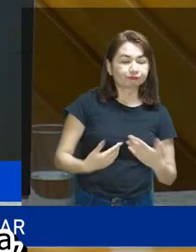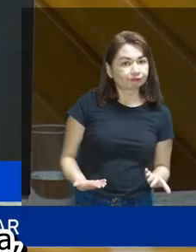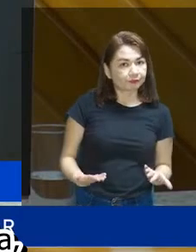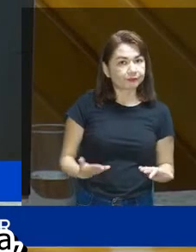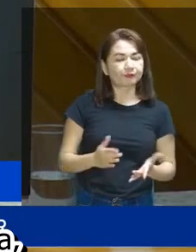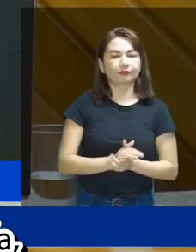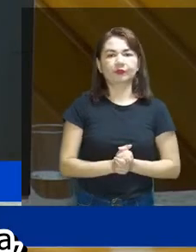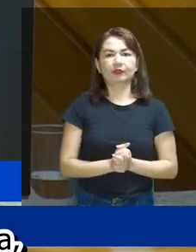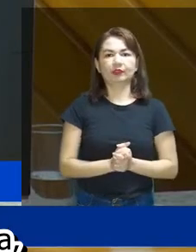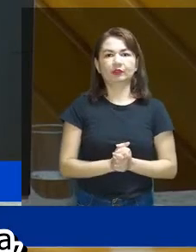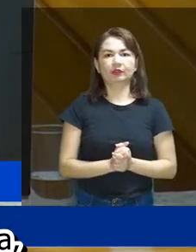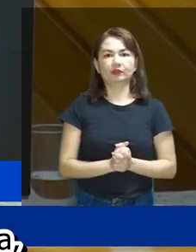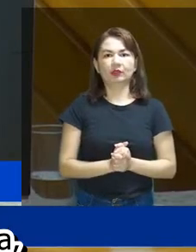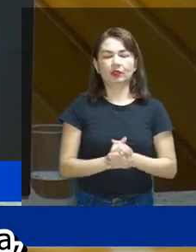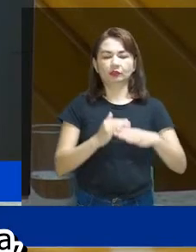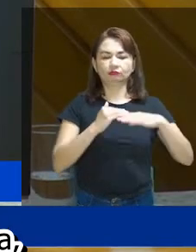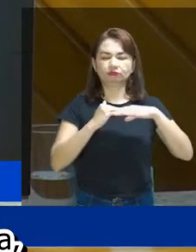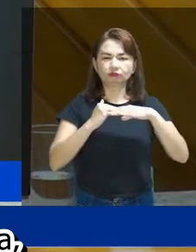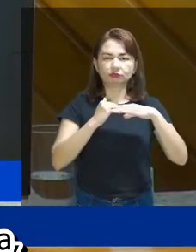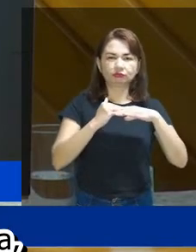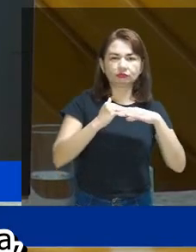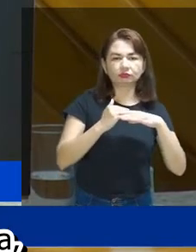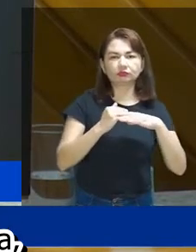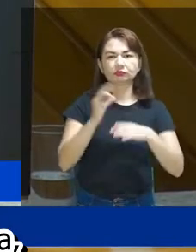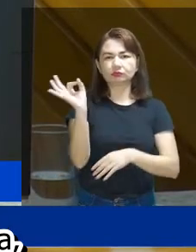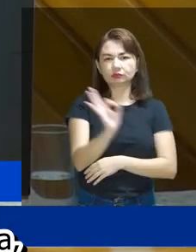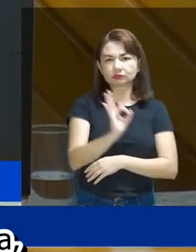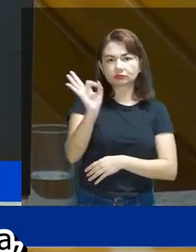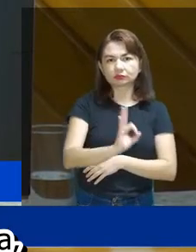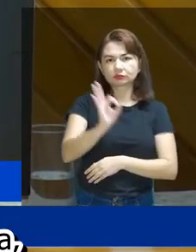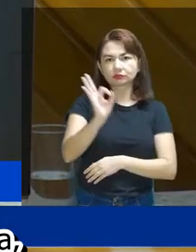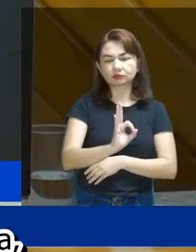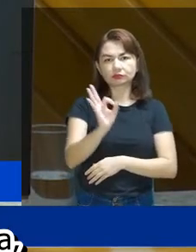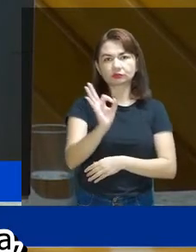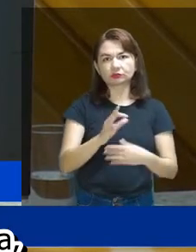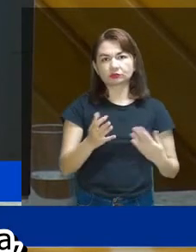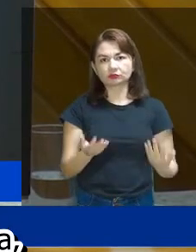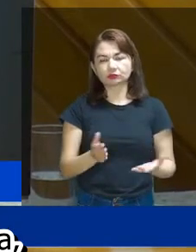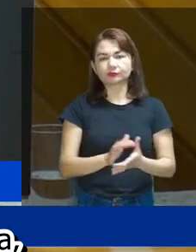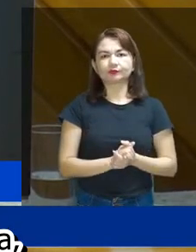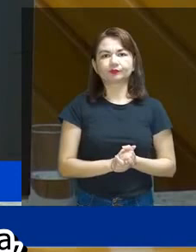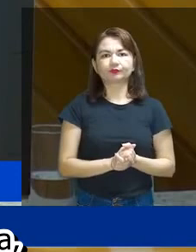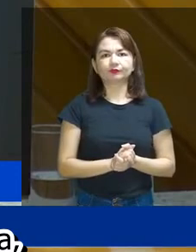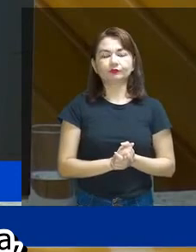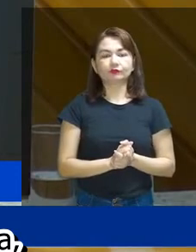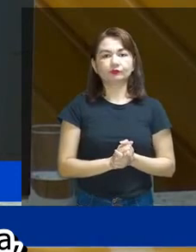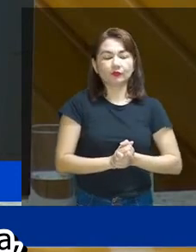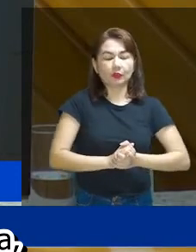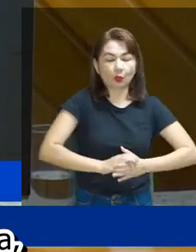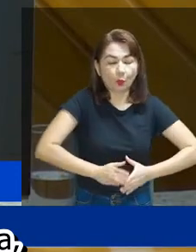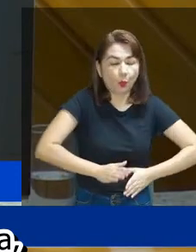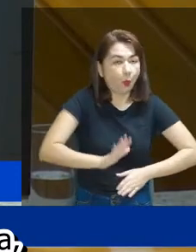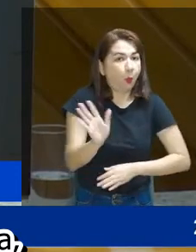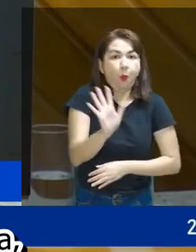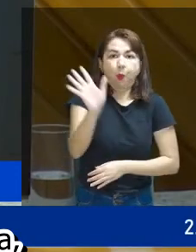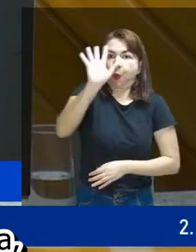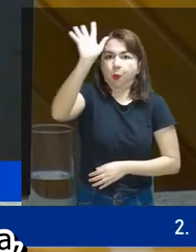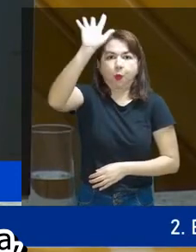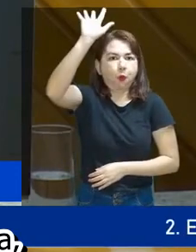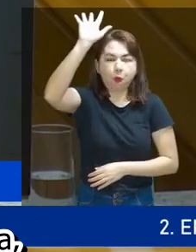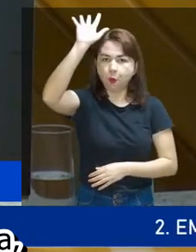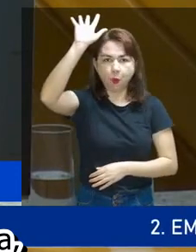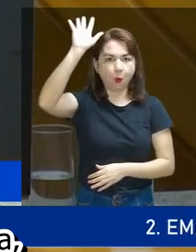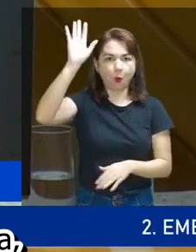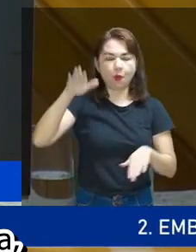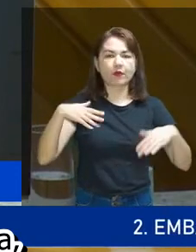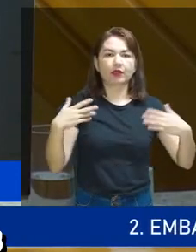considerado em termos absolutos e em percentual, representa numerário expressivo. A decisão